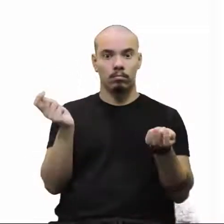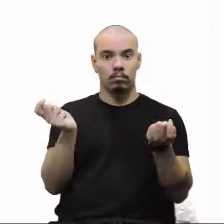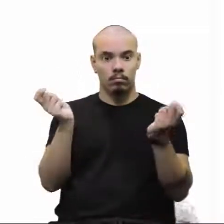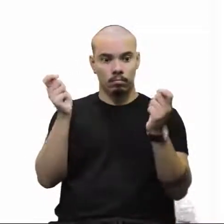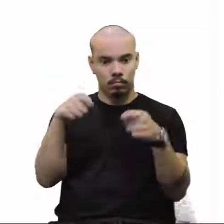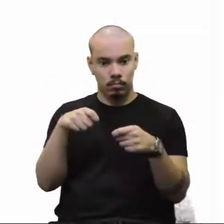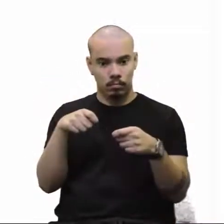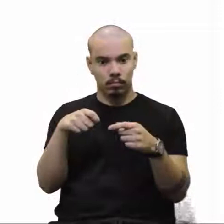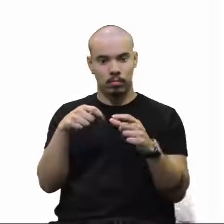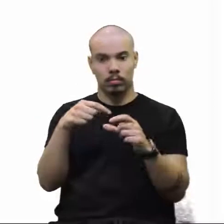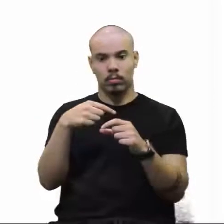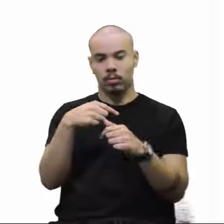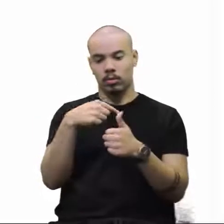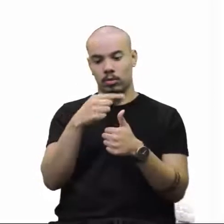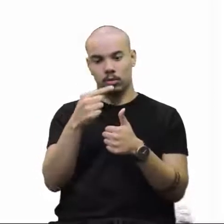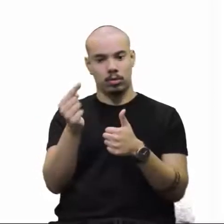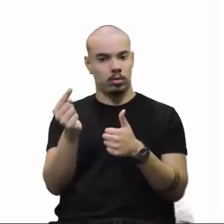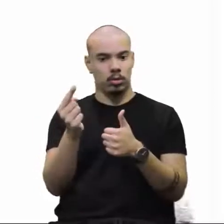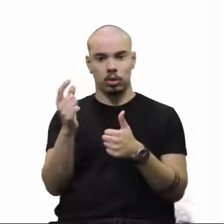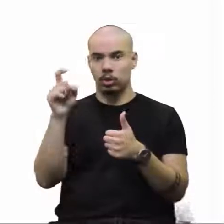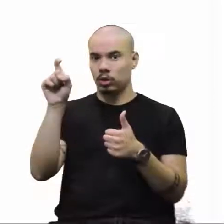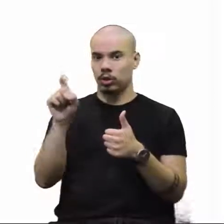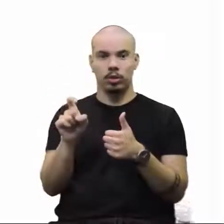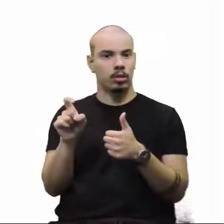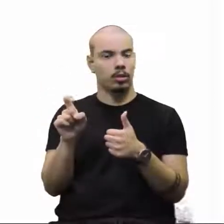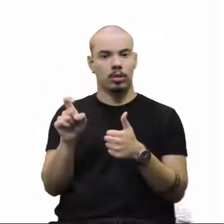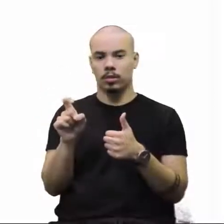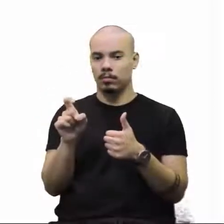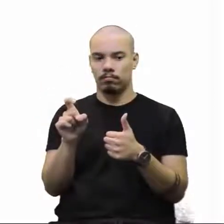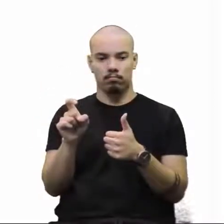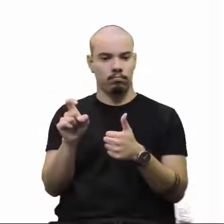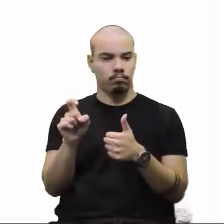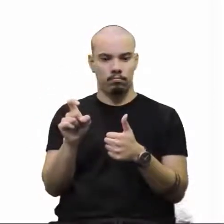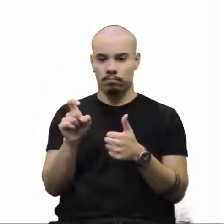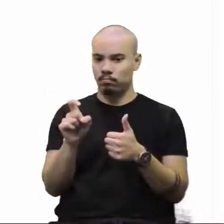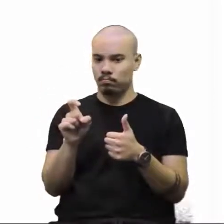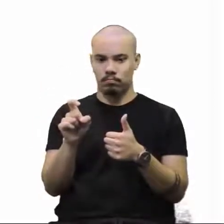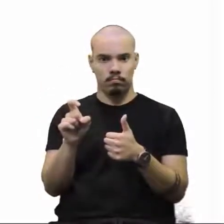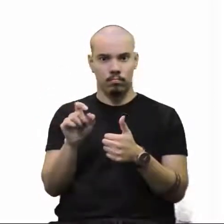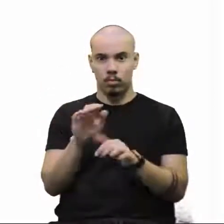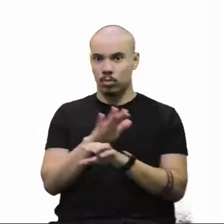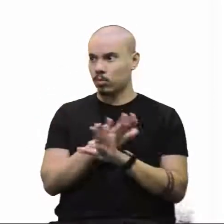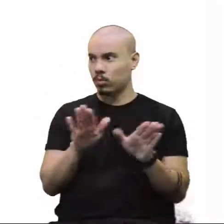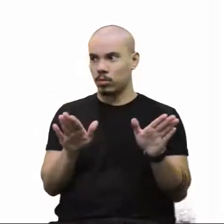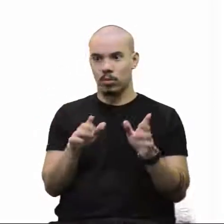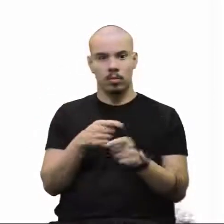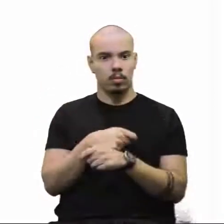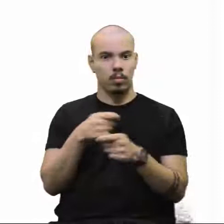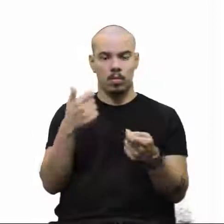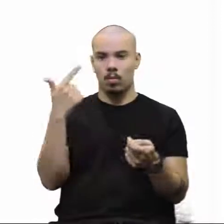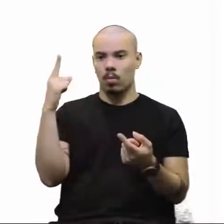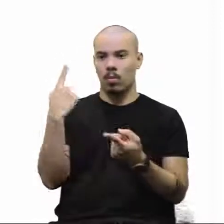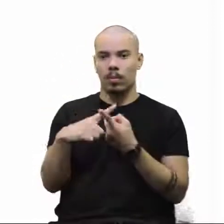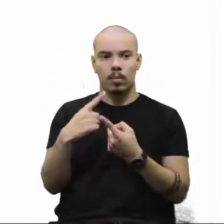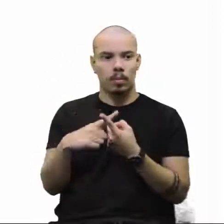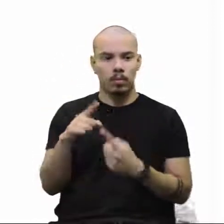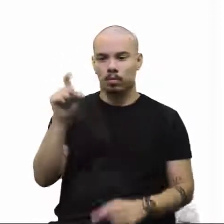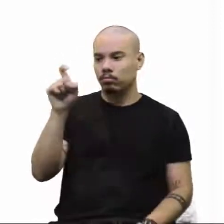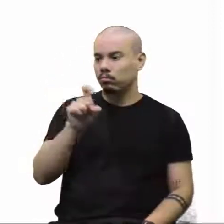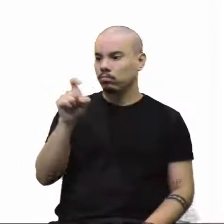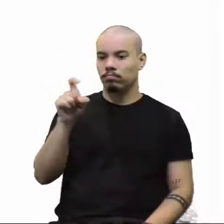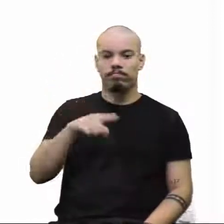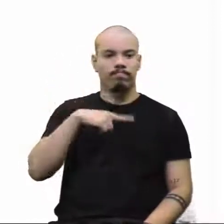no sentido de X. Ou para lá ou para cá. Não dá para ela girar de outra forma ali, né? Porque o do X ela não pode girar, né?